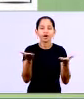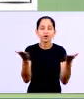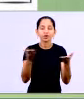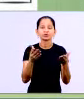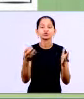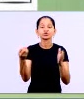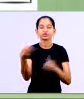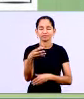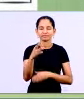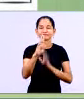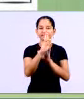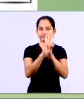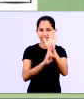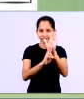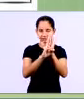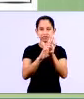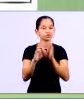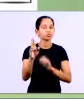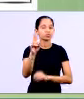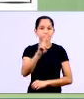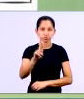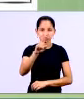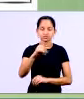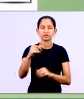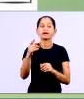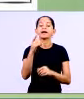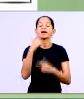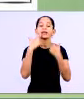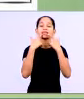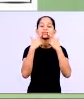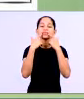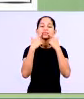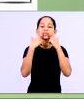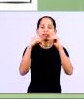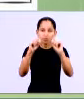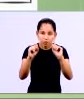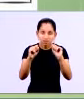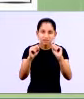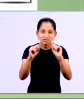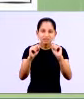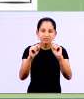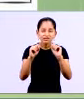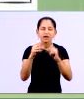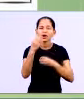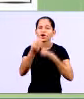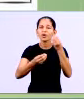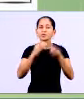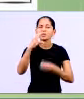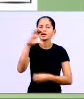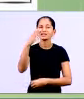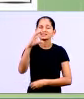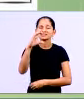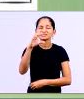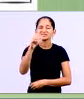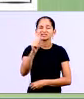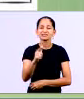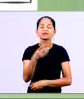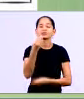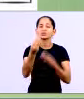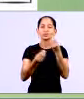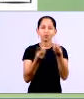novas regras. O trema não será mais usado. Exemplo, linguiça perde o trema e fica linguiça. Professora